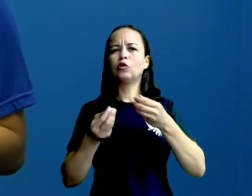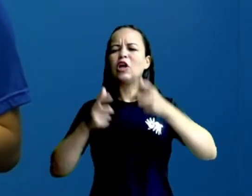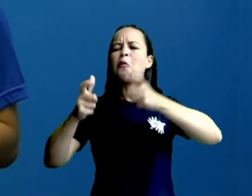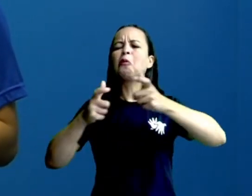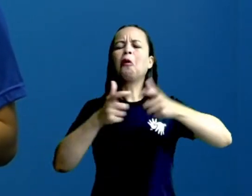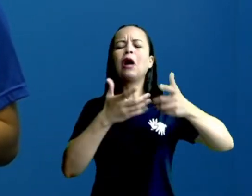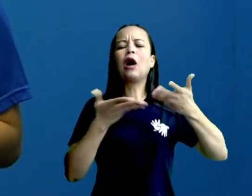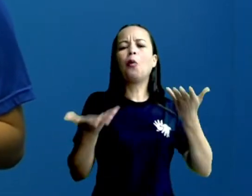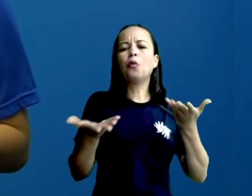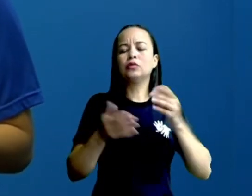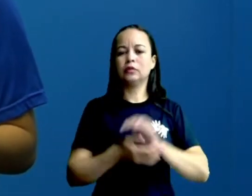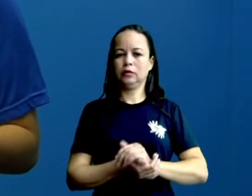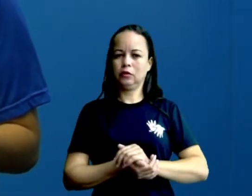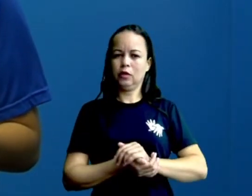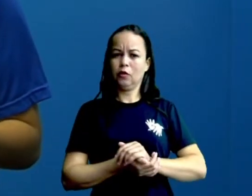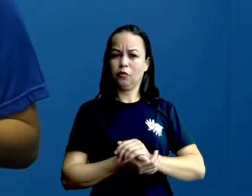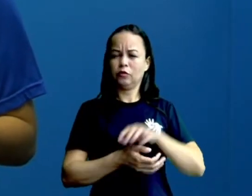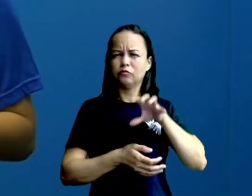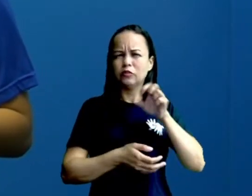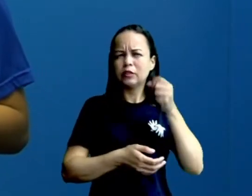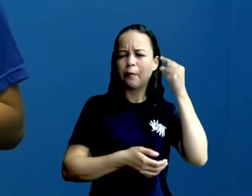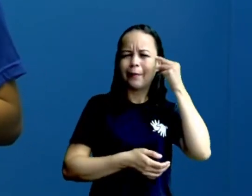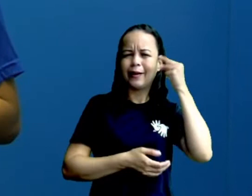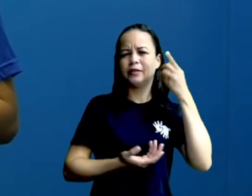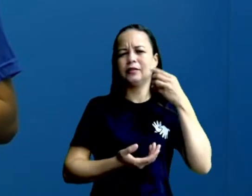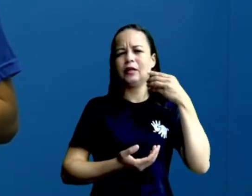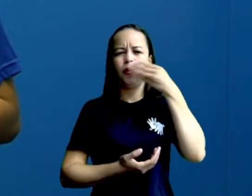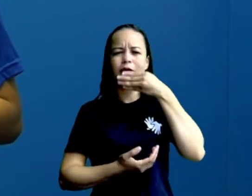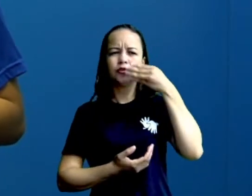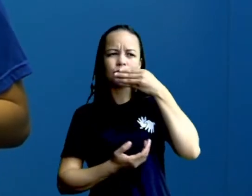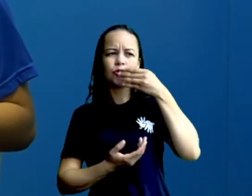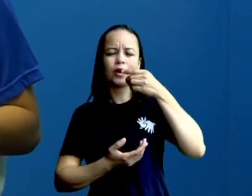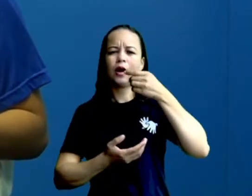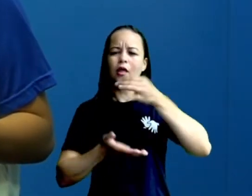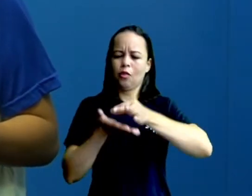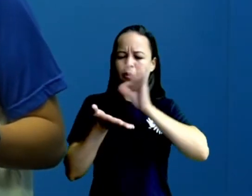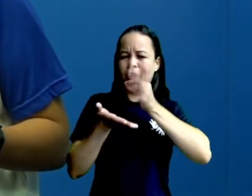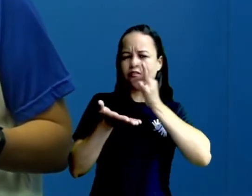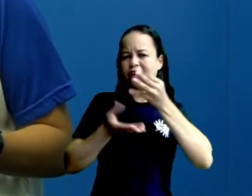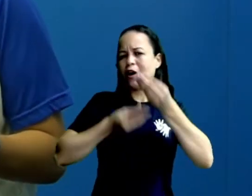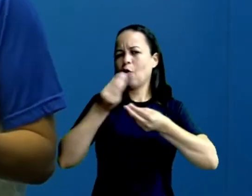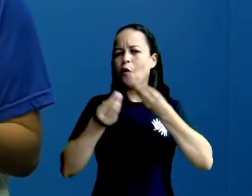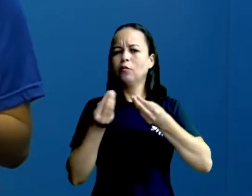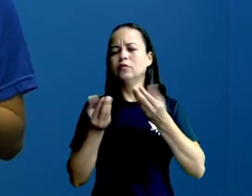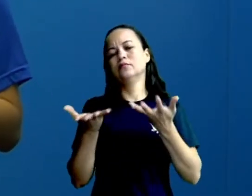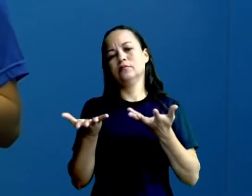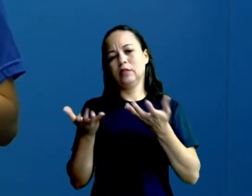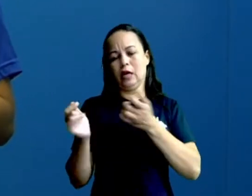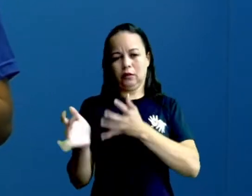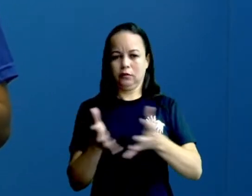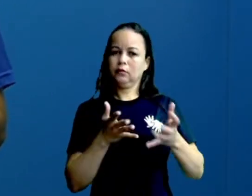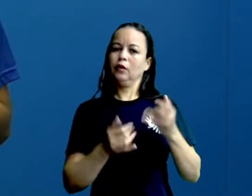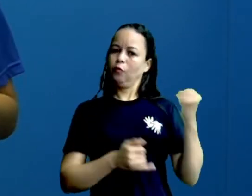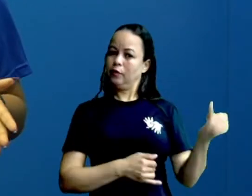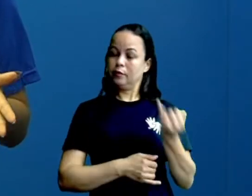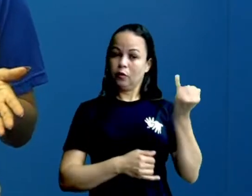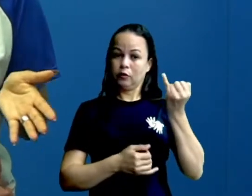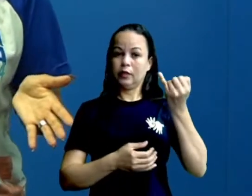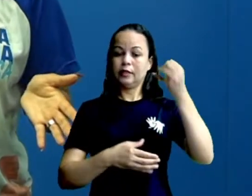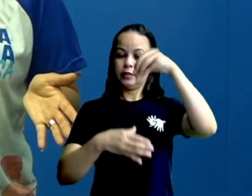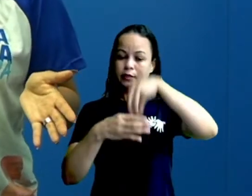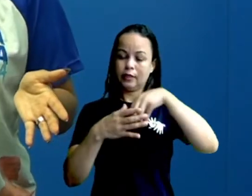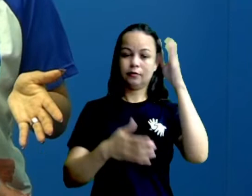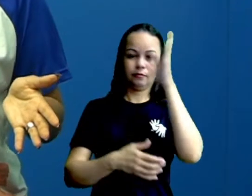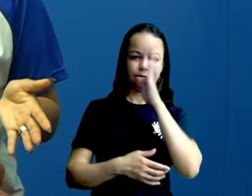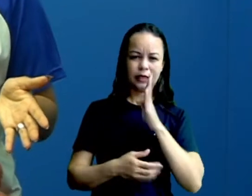o café, e aí? Algumas preciosidades que a gente tem dentro do nosso Brasil que